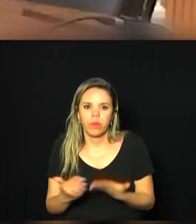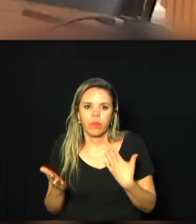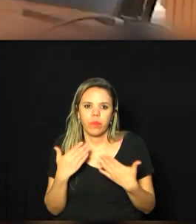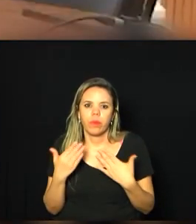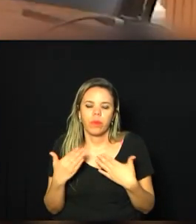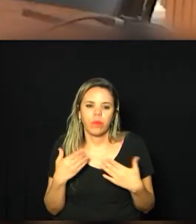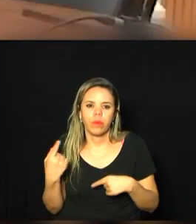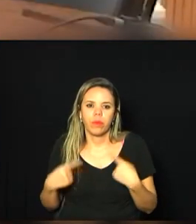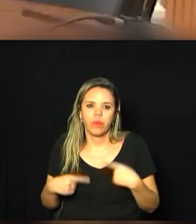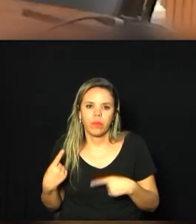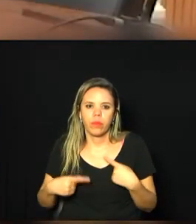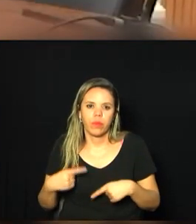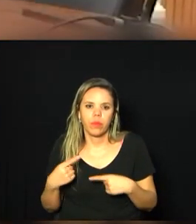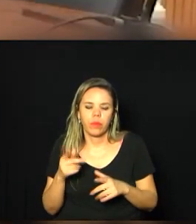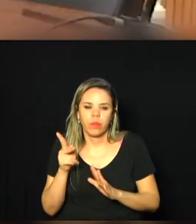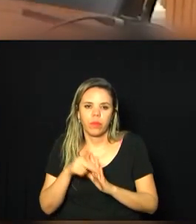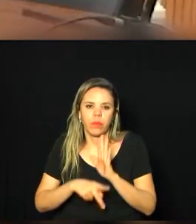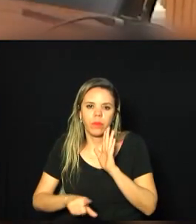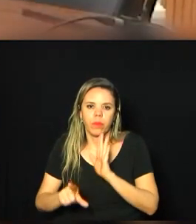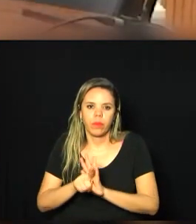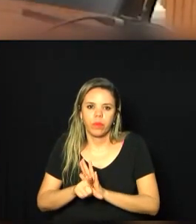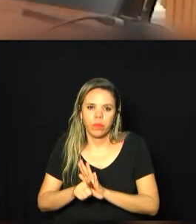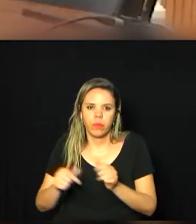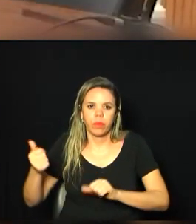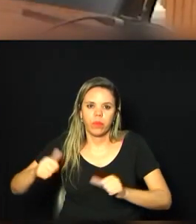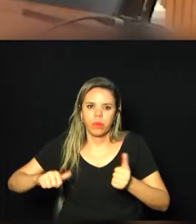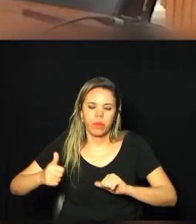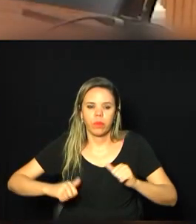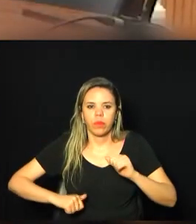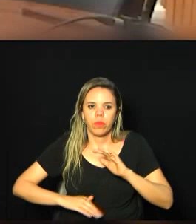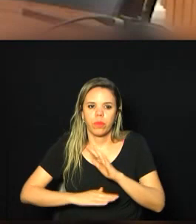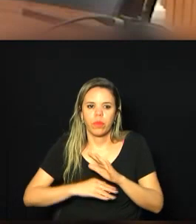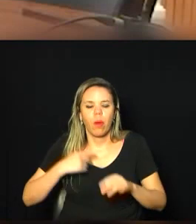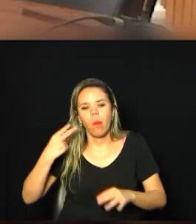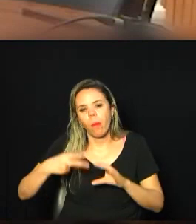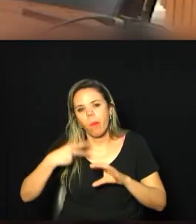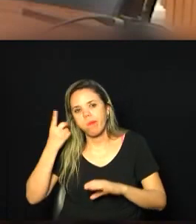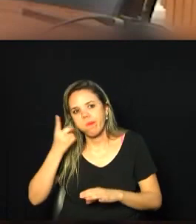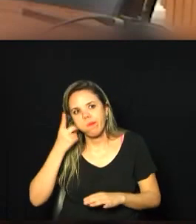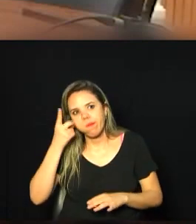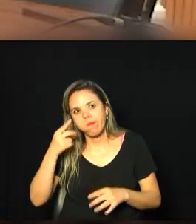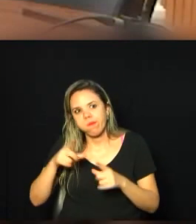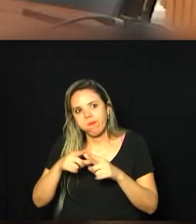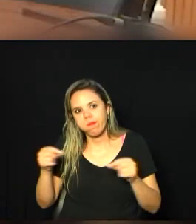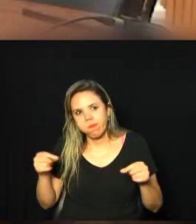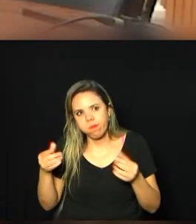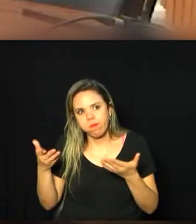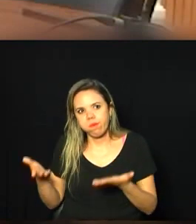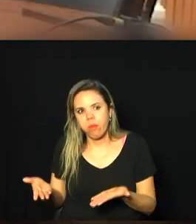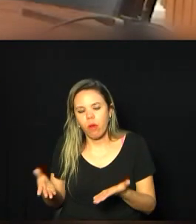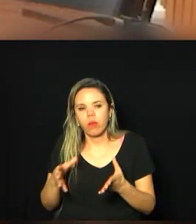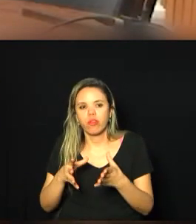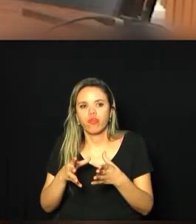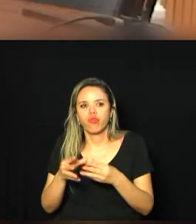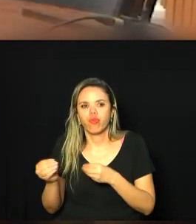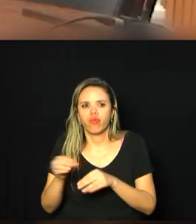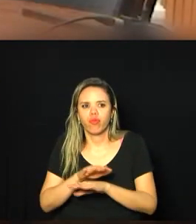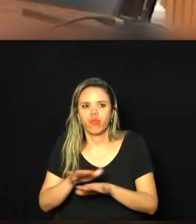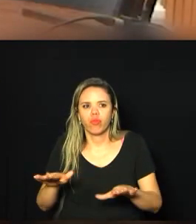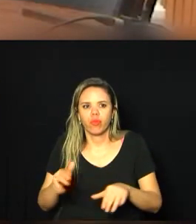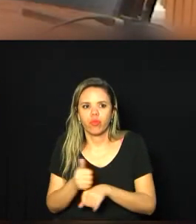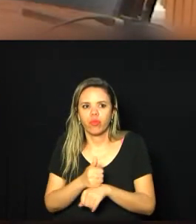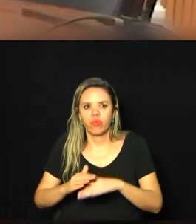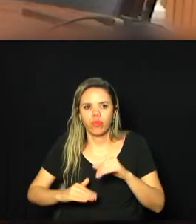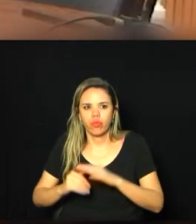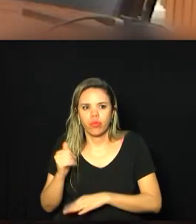debates discutindo sobre um projeto de lei que tramita na Câmara dos Deputados em Brasília para extinguir a profissão. A